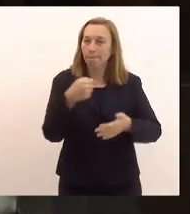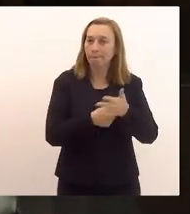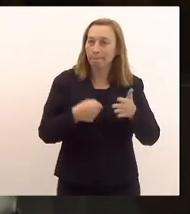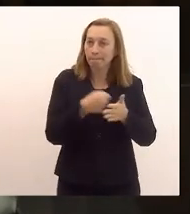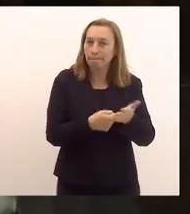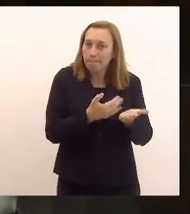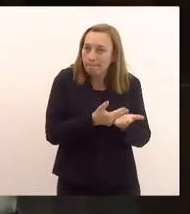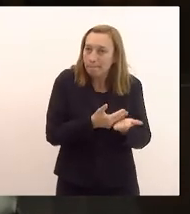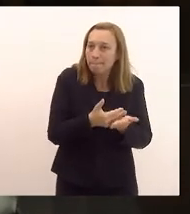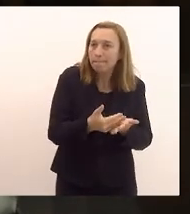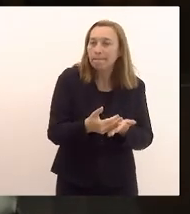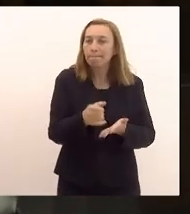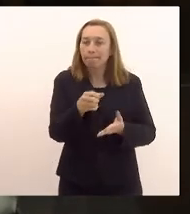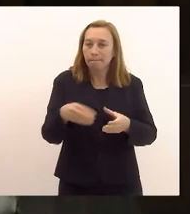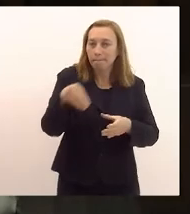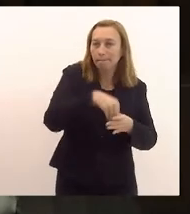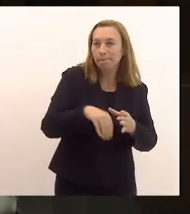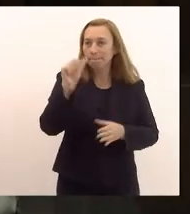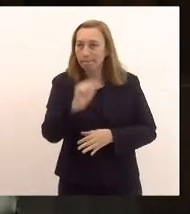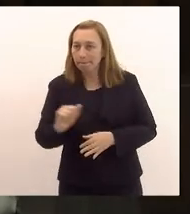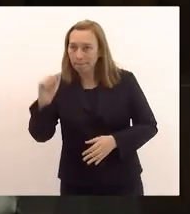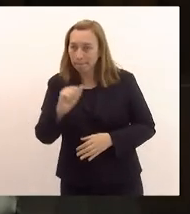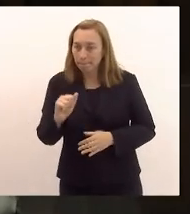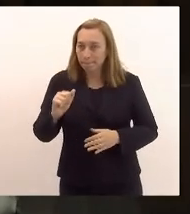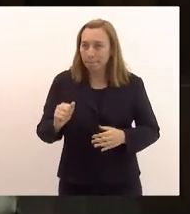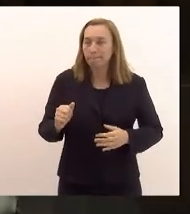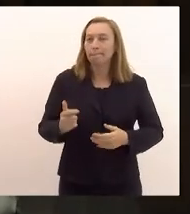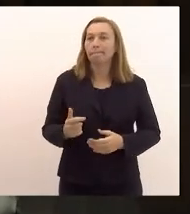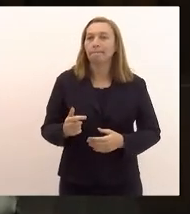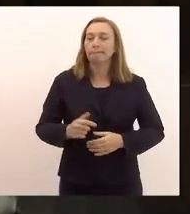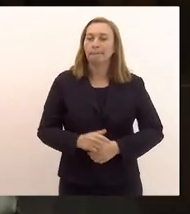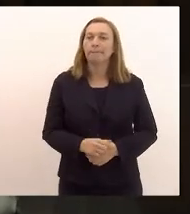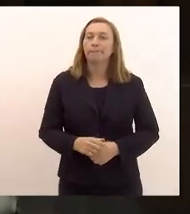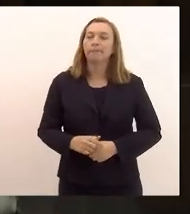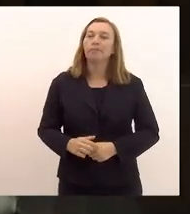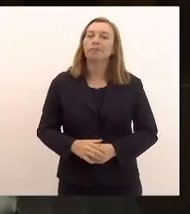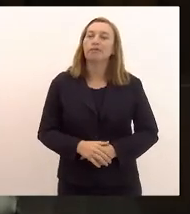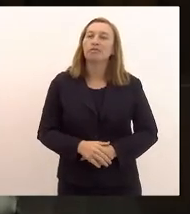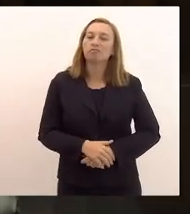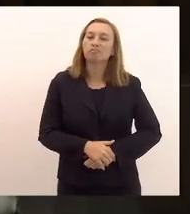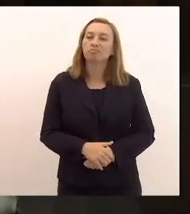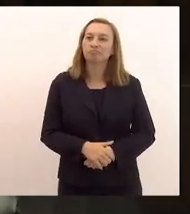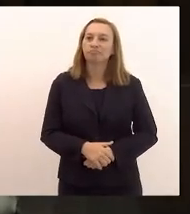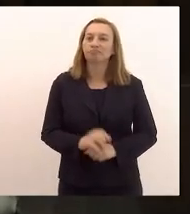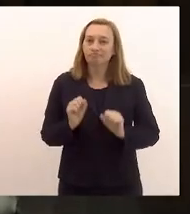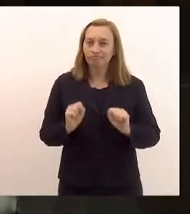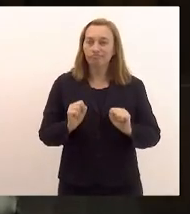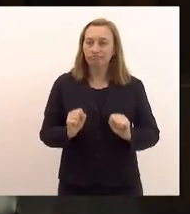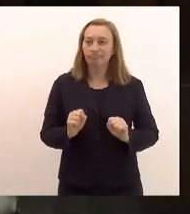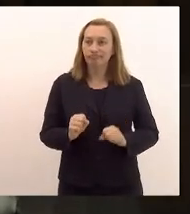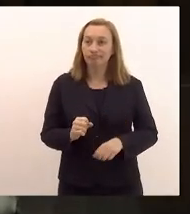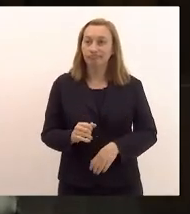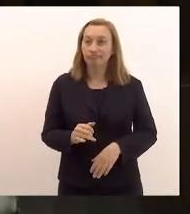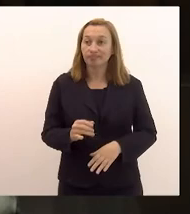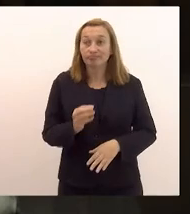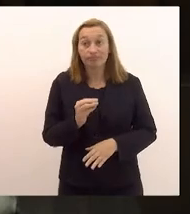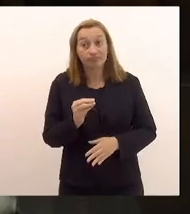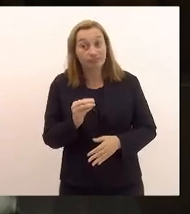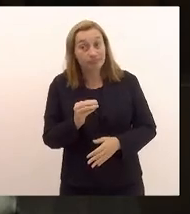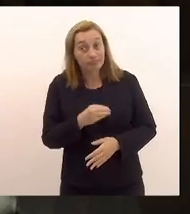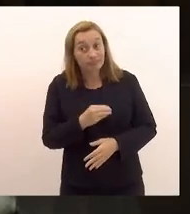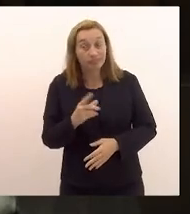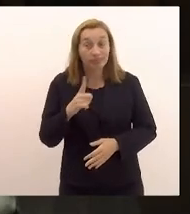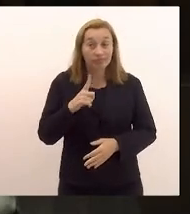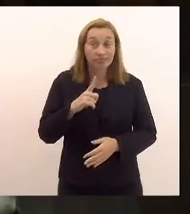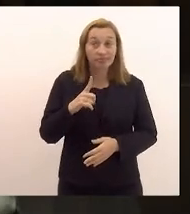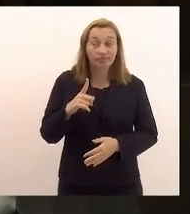luta começa muito na na associação a minha origem da política institucional vem da associação eu posso pecar e falhar alguns aqui